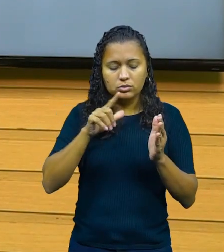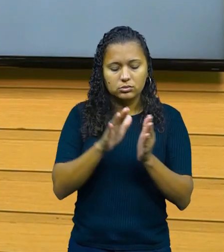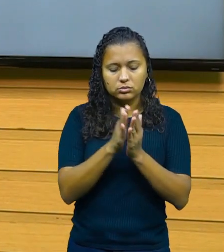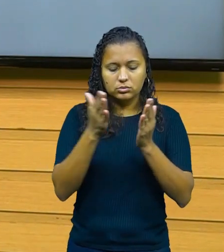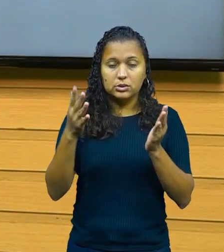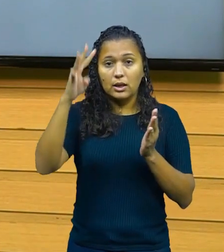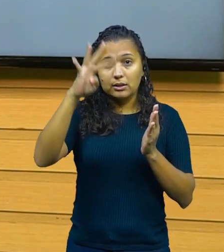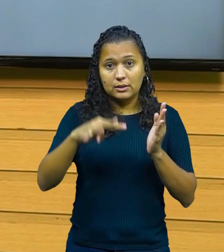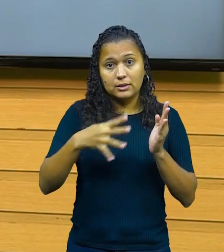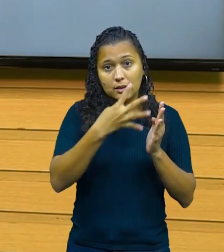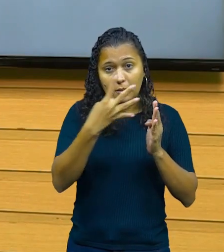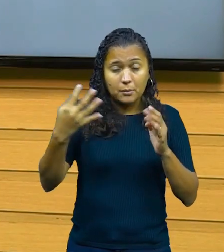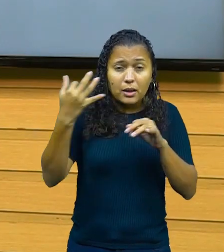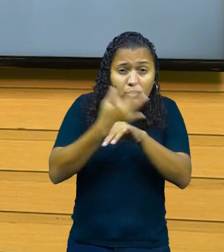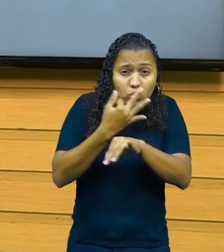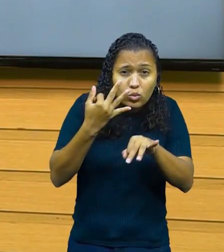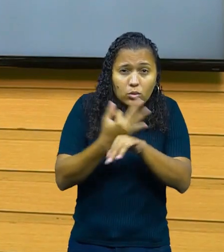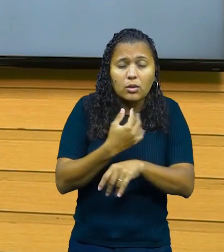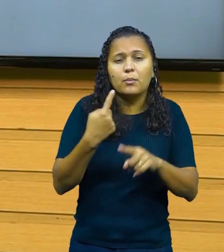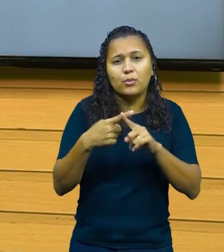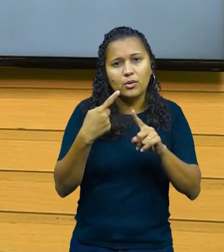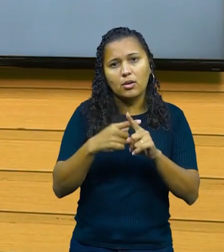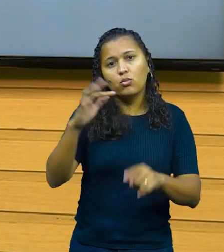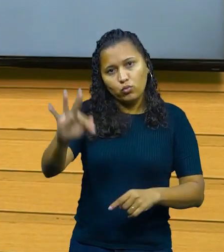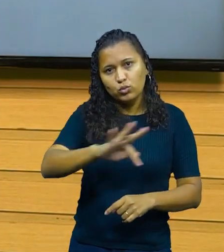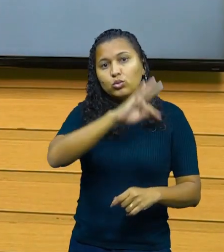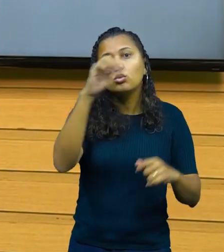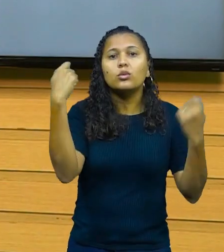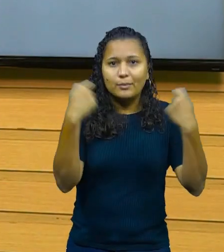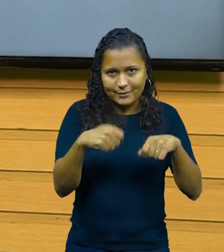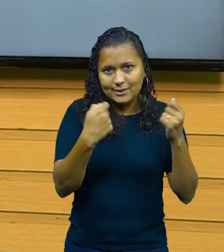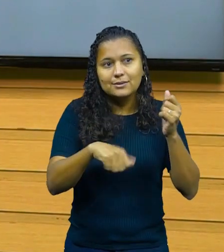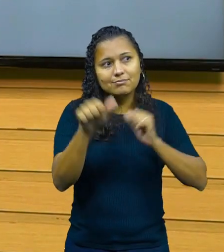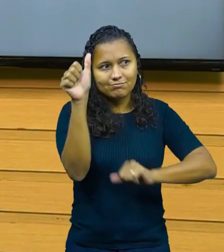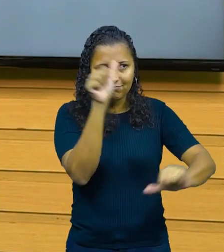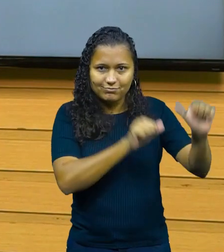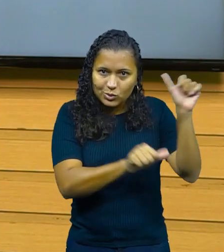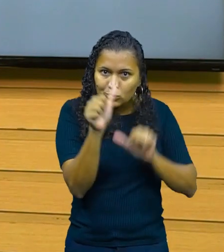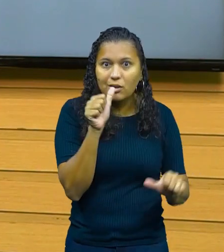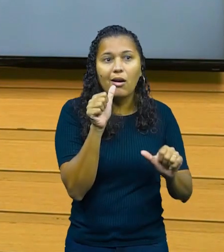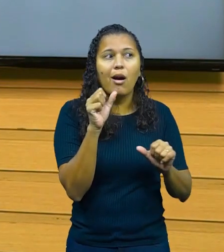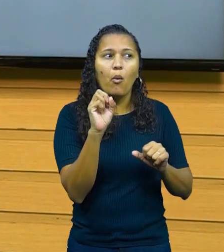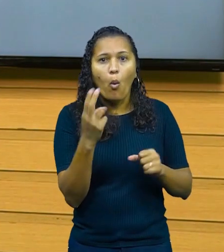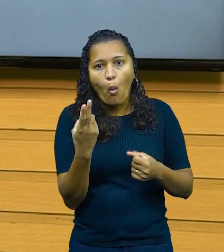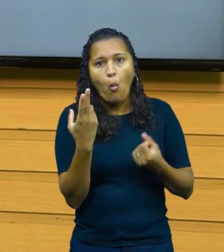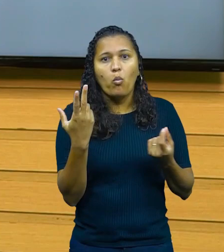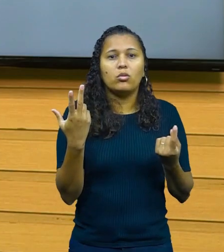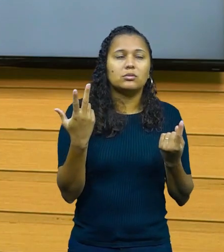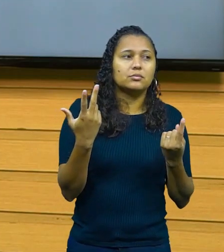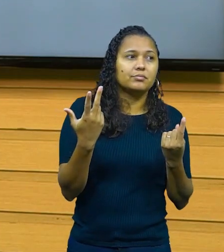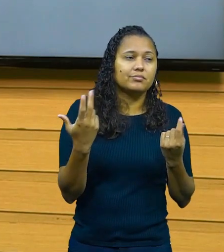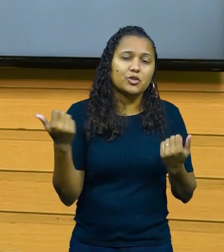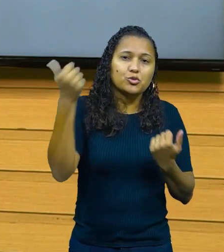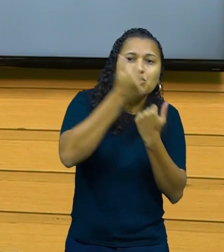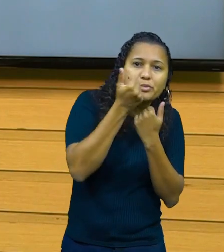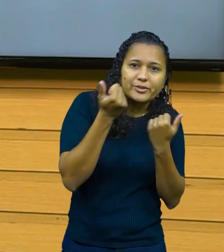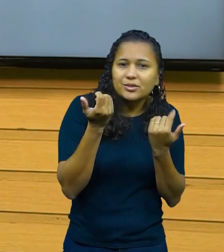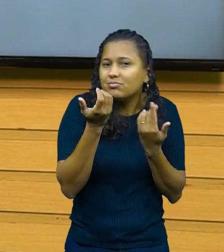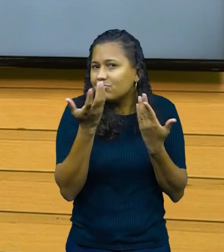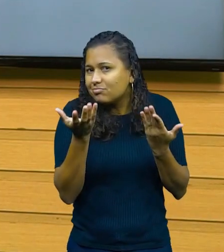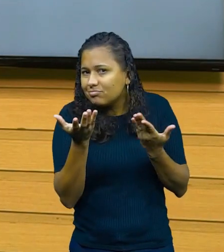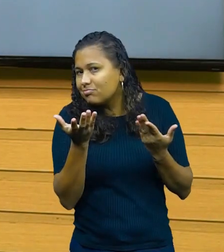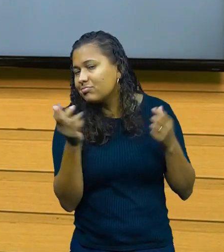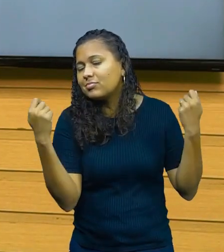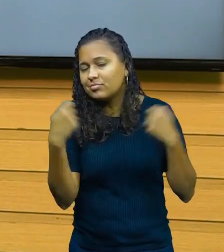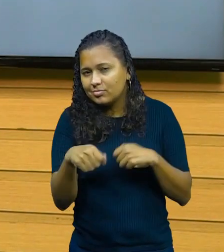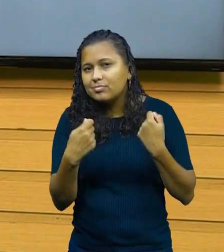as tabelas de tolerância, porque ele sabe que no futuro você vai precisar realizar a troca de substituir alguma peça ali,